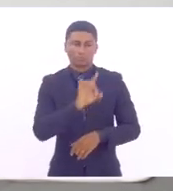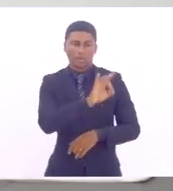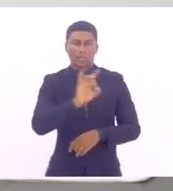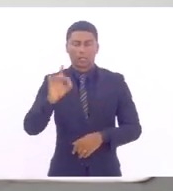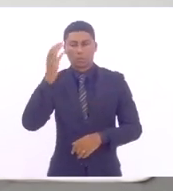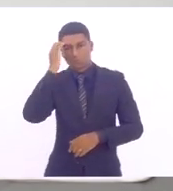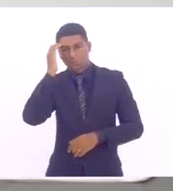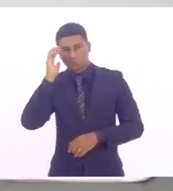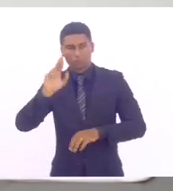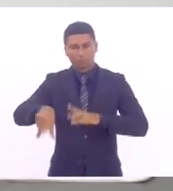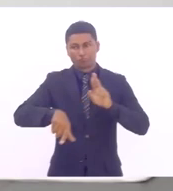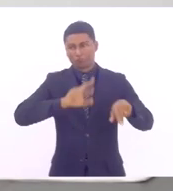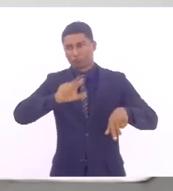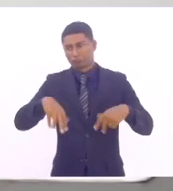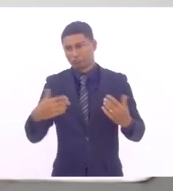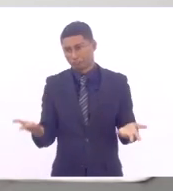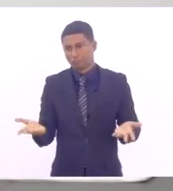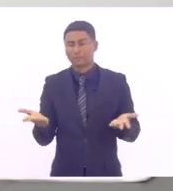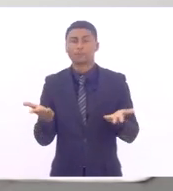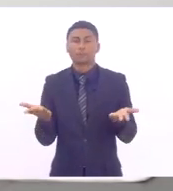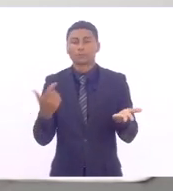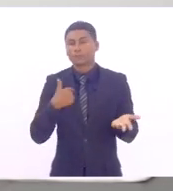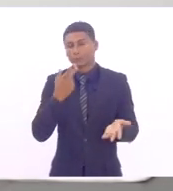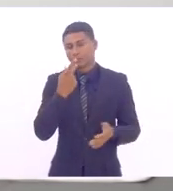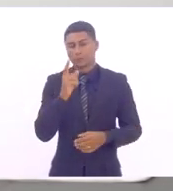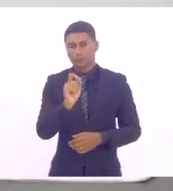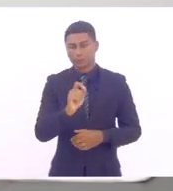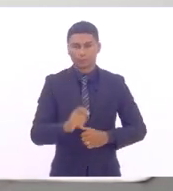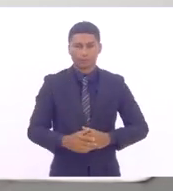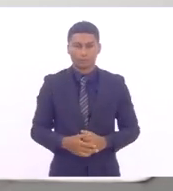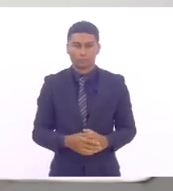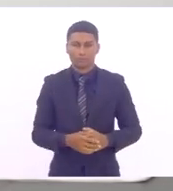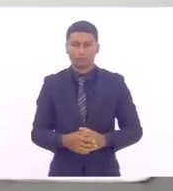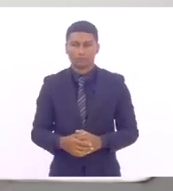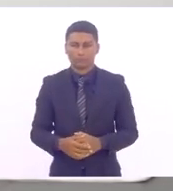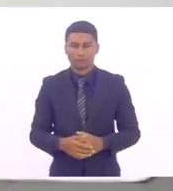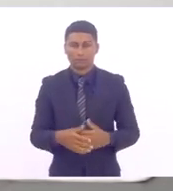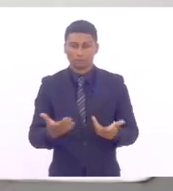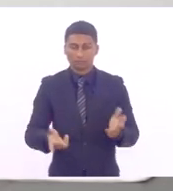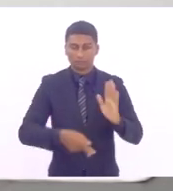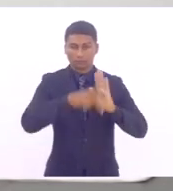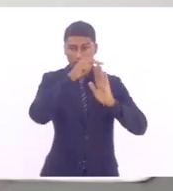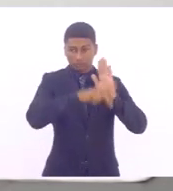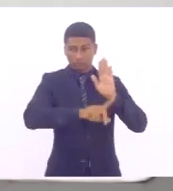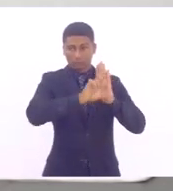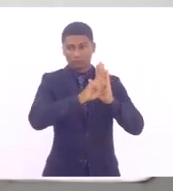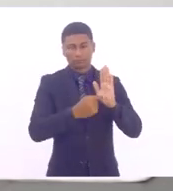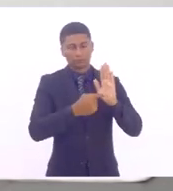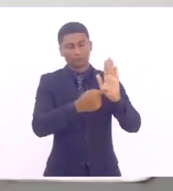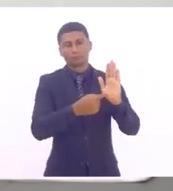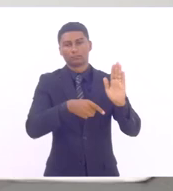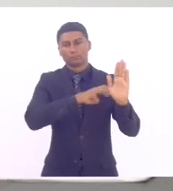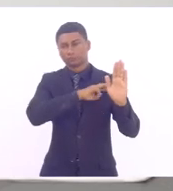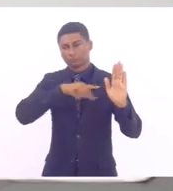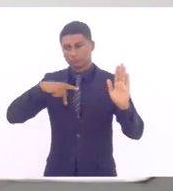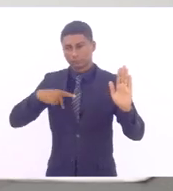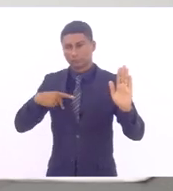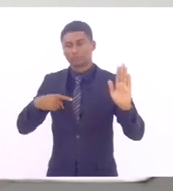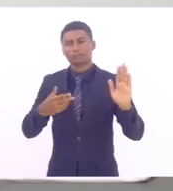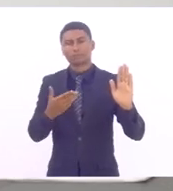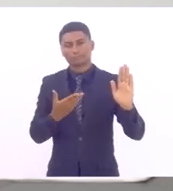entendimento jurídico. O que eu posso consignar é que, nesse projeto de lei, o Ministério Público está